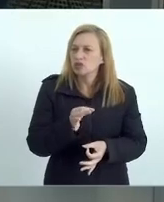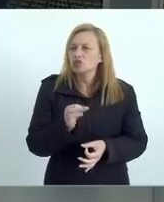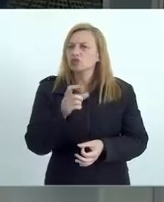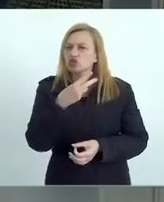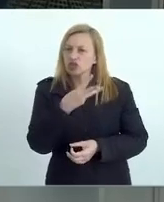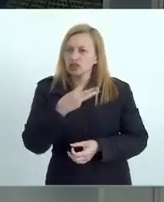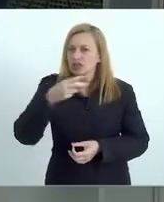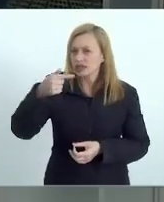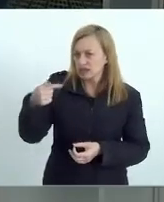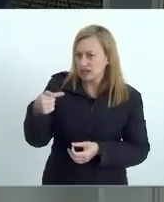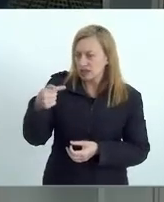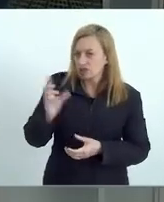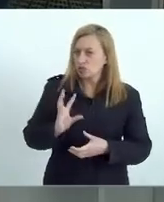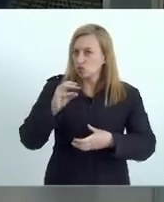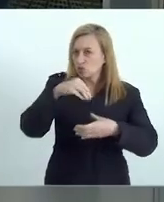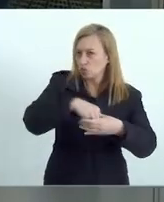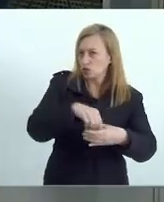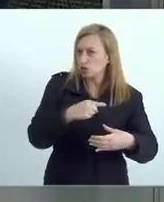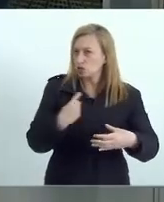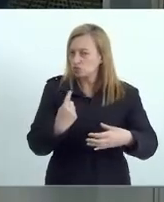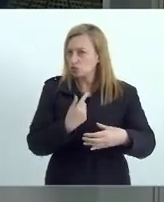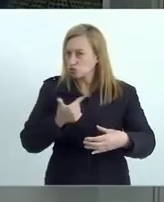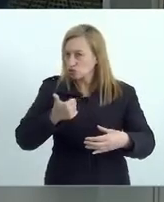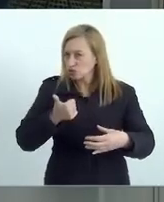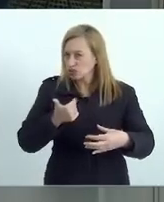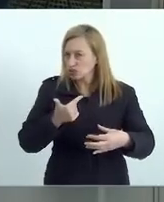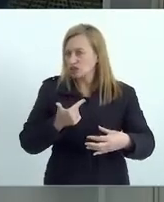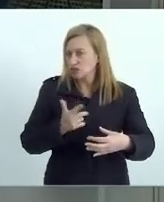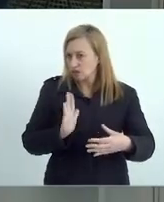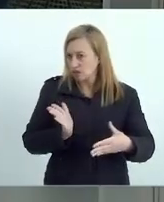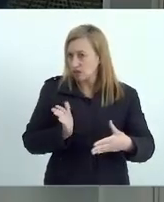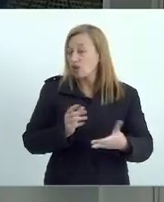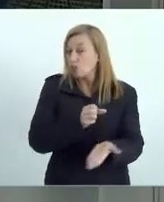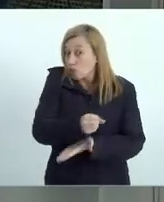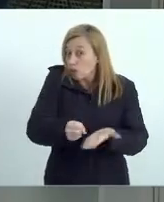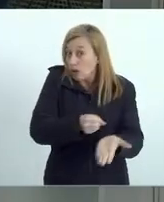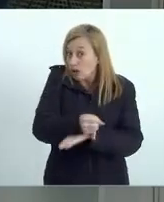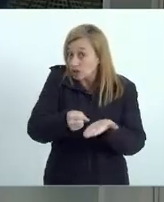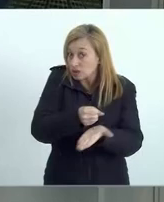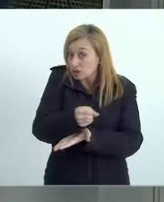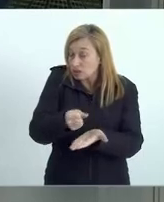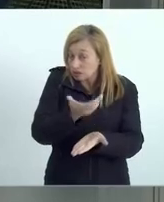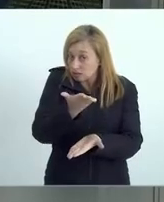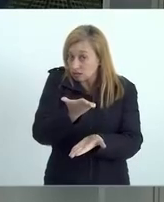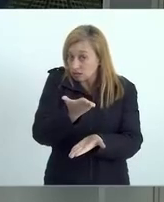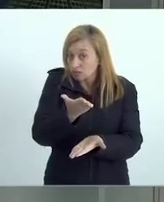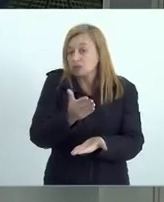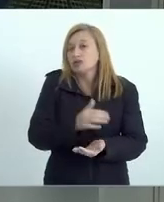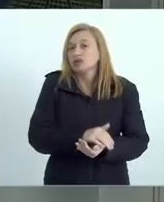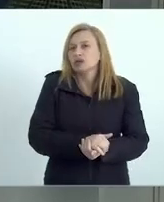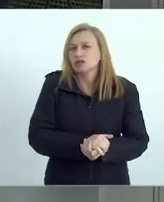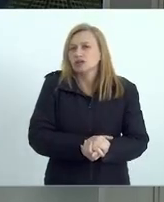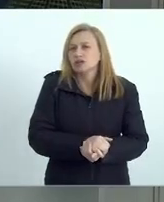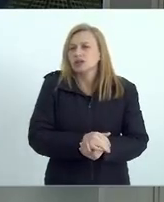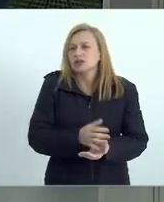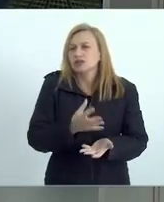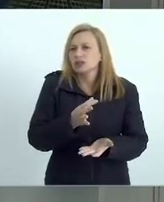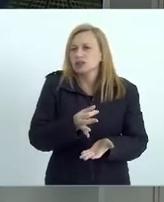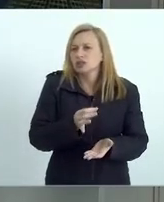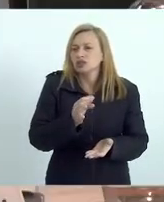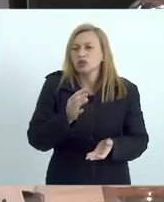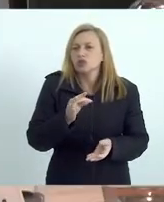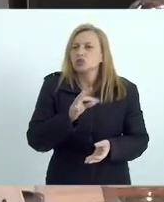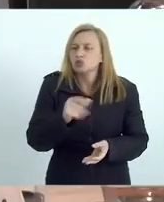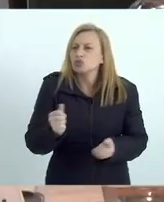quer dizer estamos incluídos os 12 então exatamente com base nesses nesses nesses nessas evidências